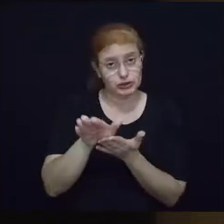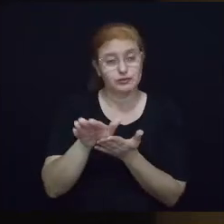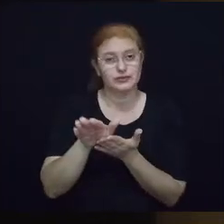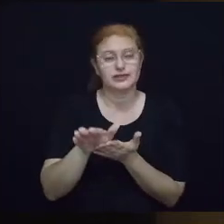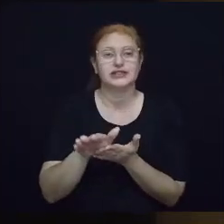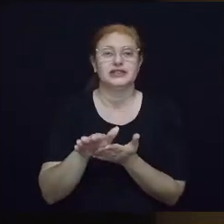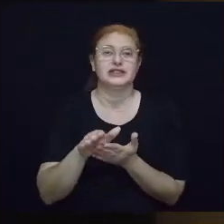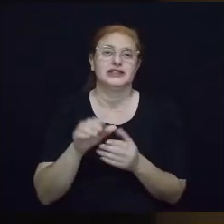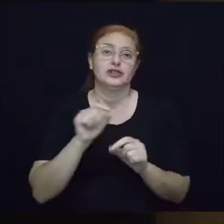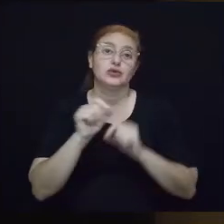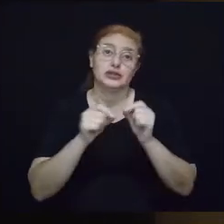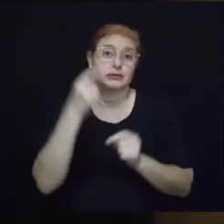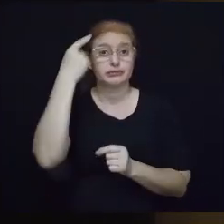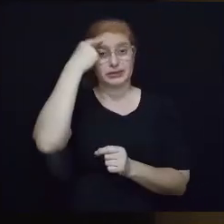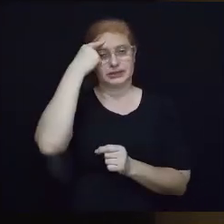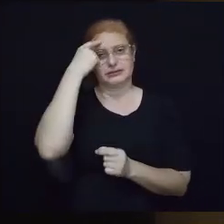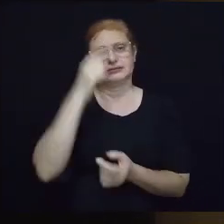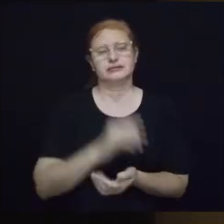assim, circulando na minha cabeça.